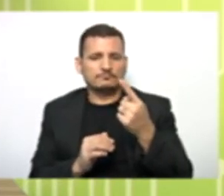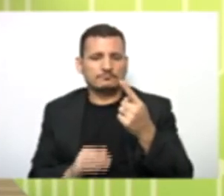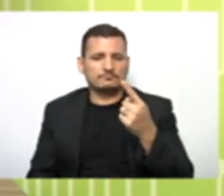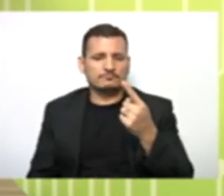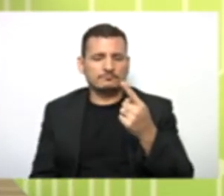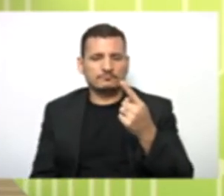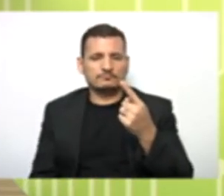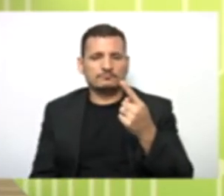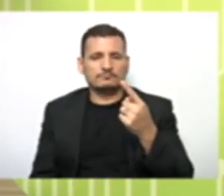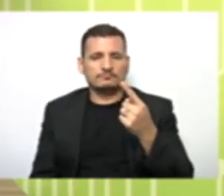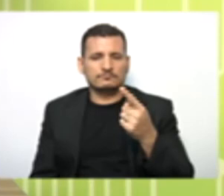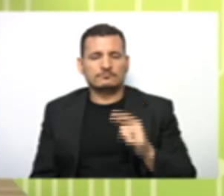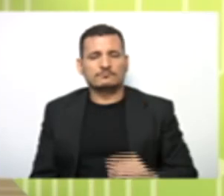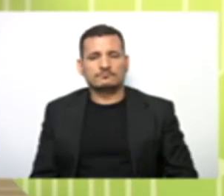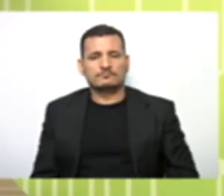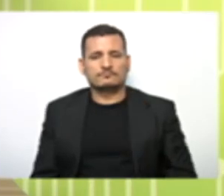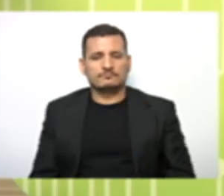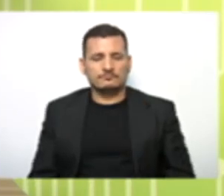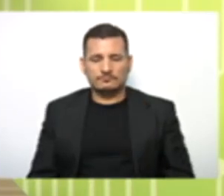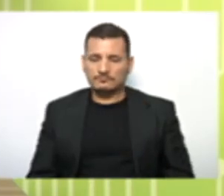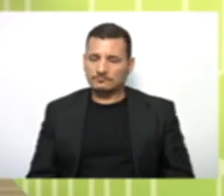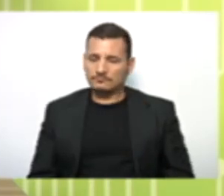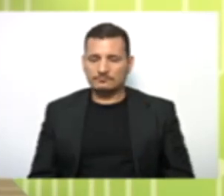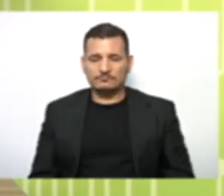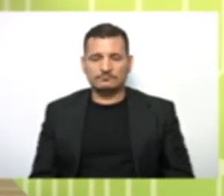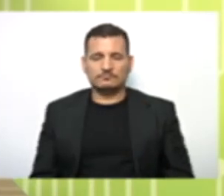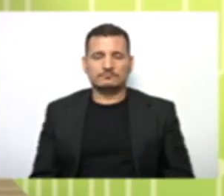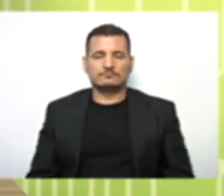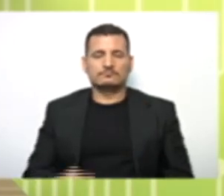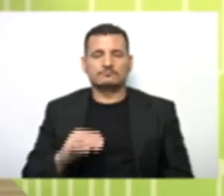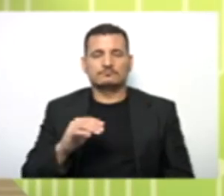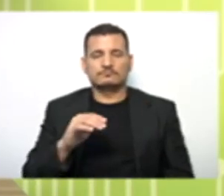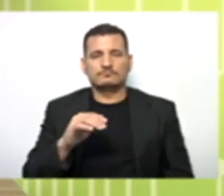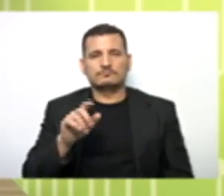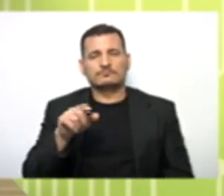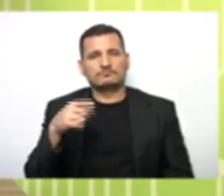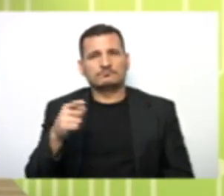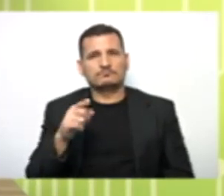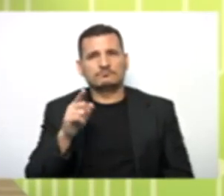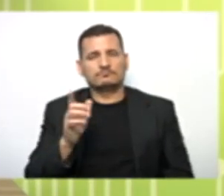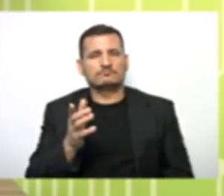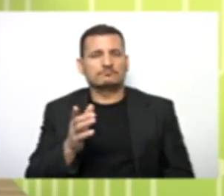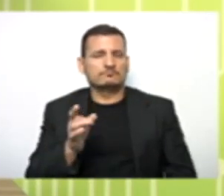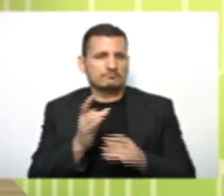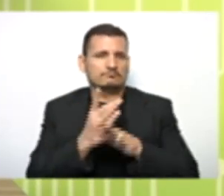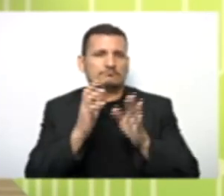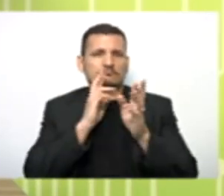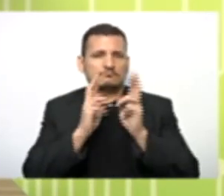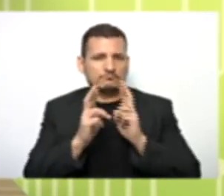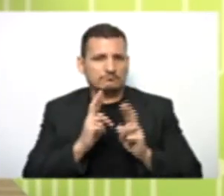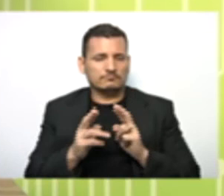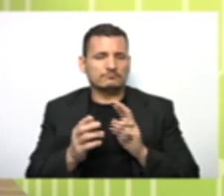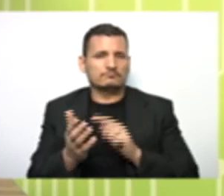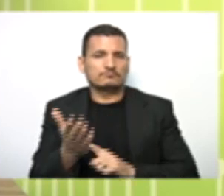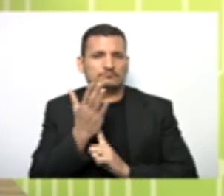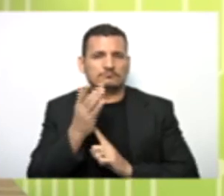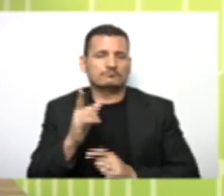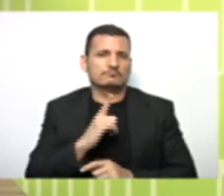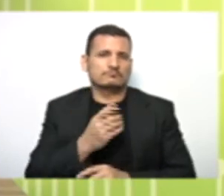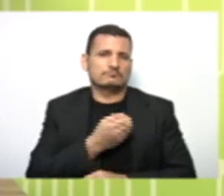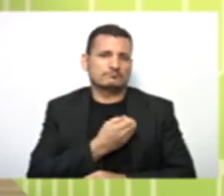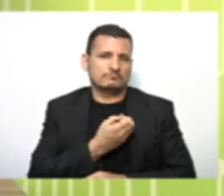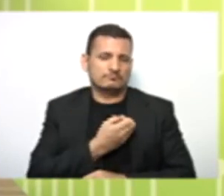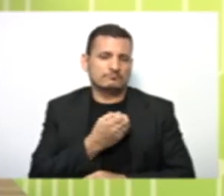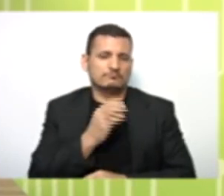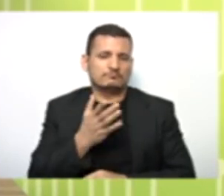E logo depois, né, quando você já encerra o questionário, ele já dá a sua avaliação ali, o seu